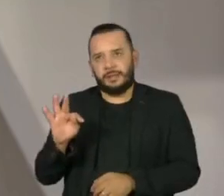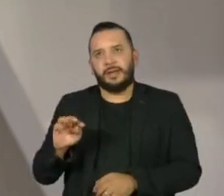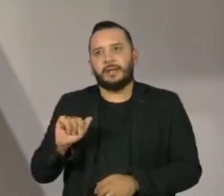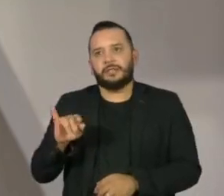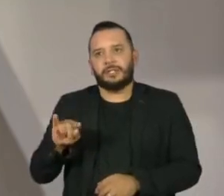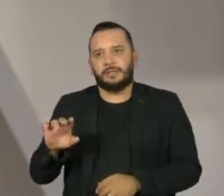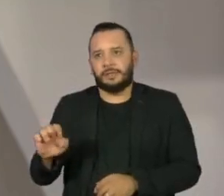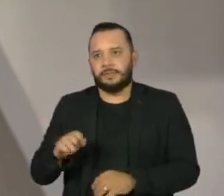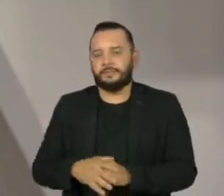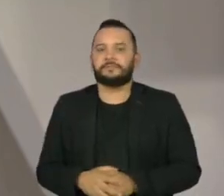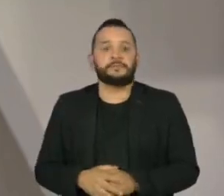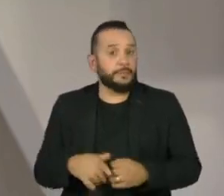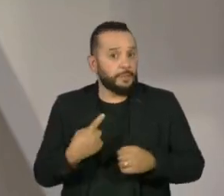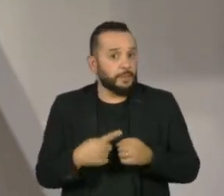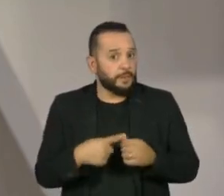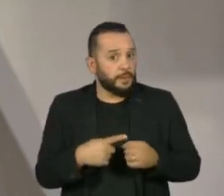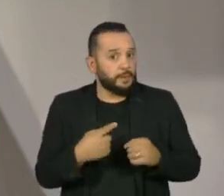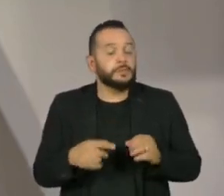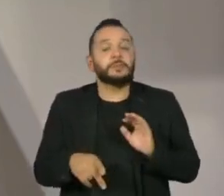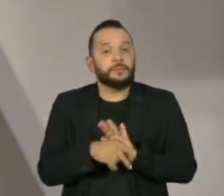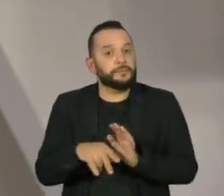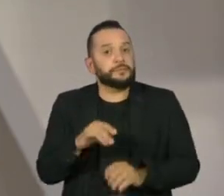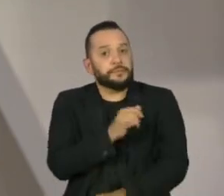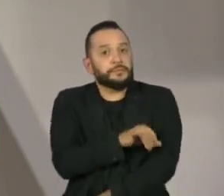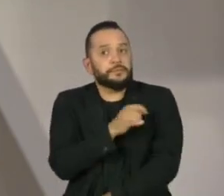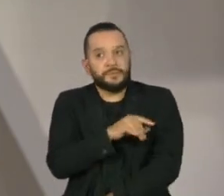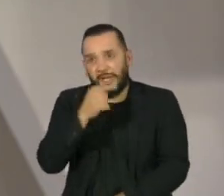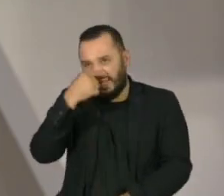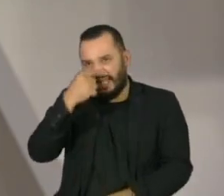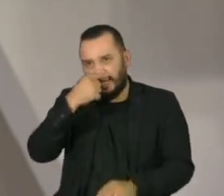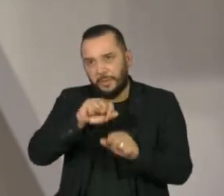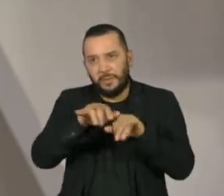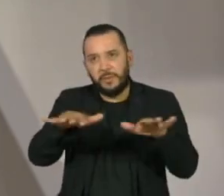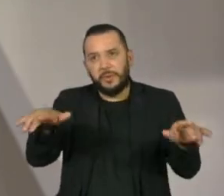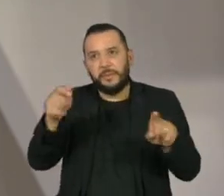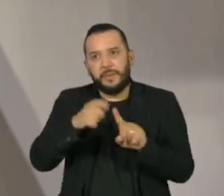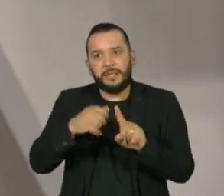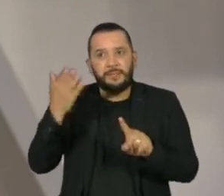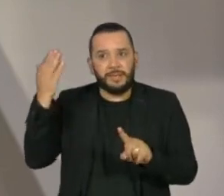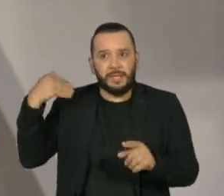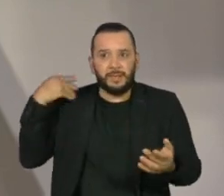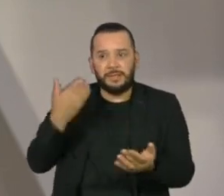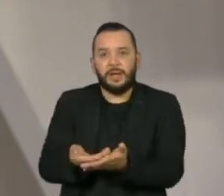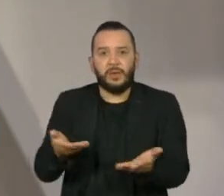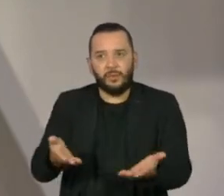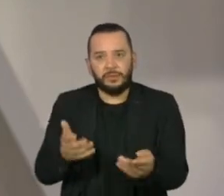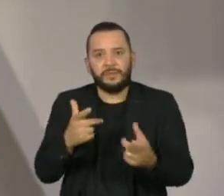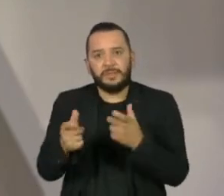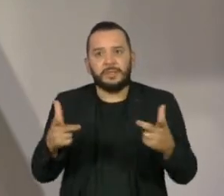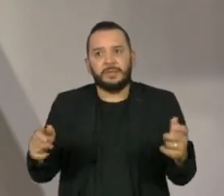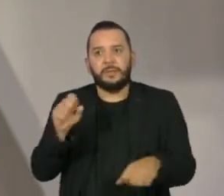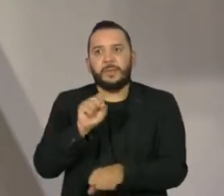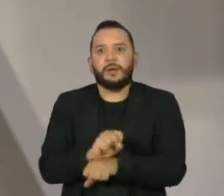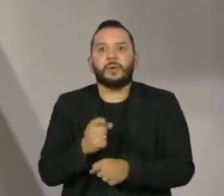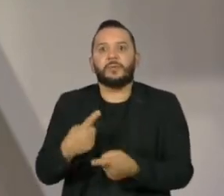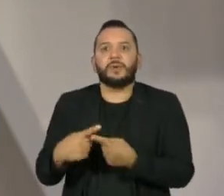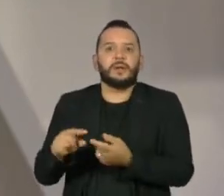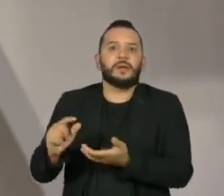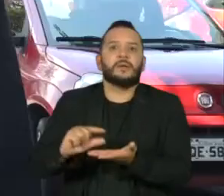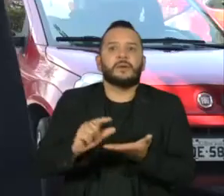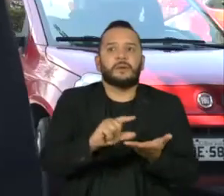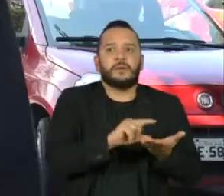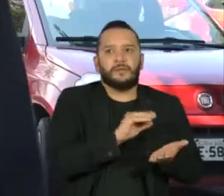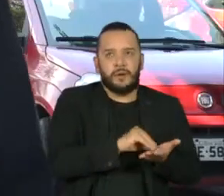é a cidade do Rio de Janeiro vive um surto de gripe desde o mês passado a vacinação que estava parada por falta de idosos